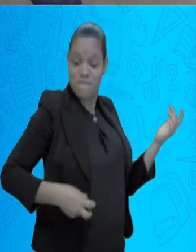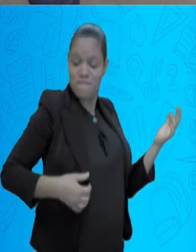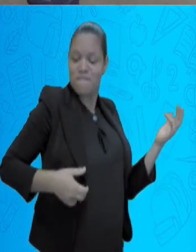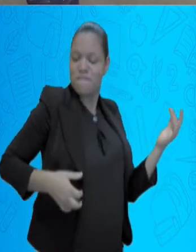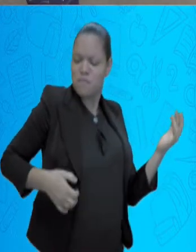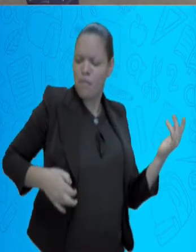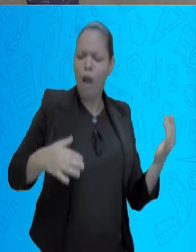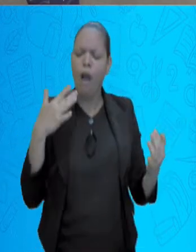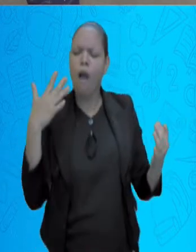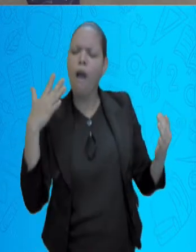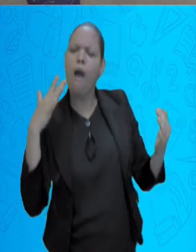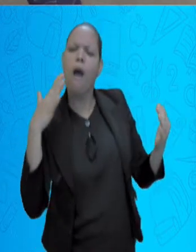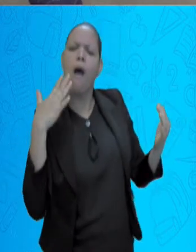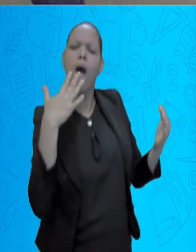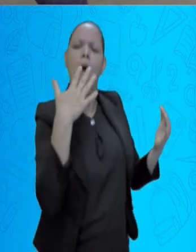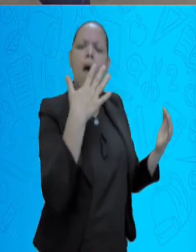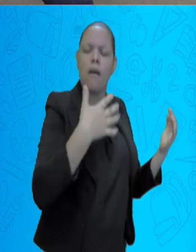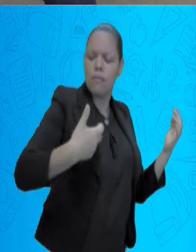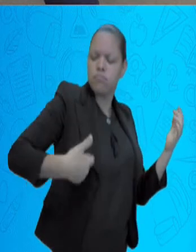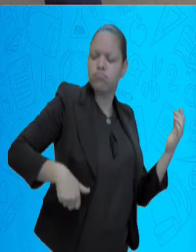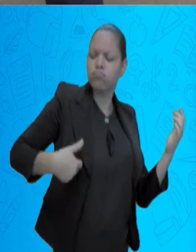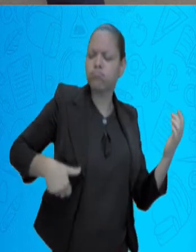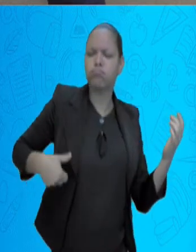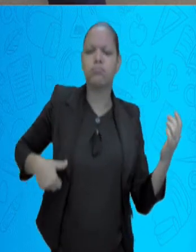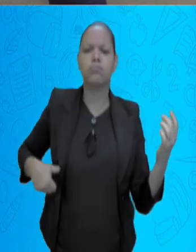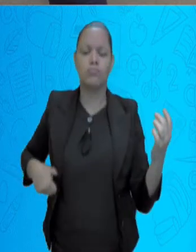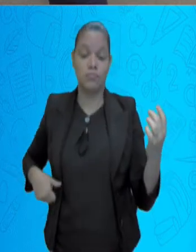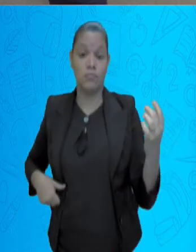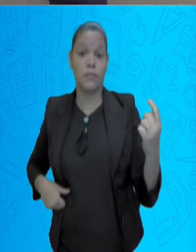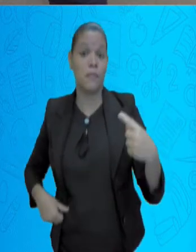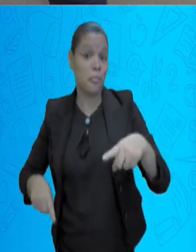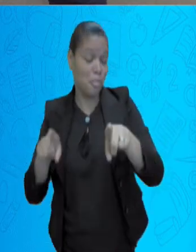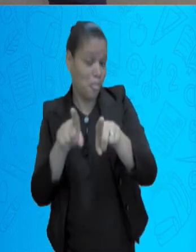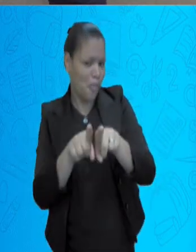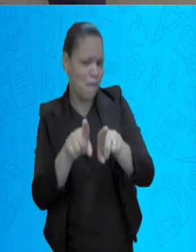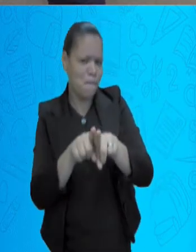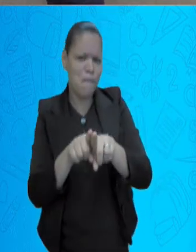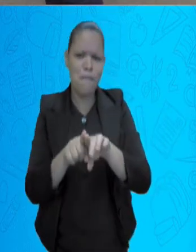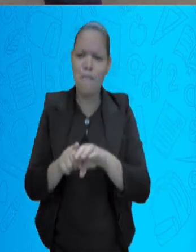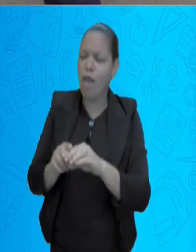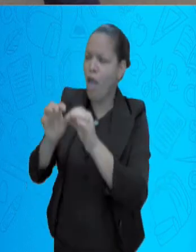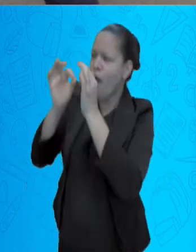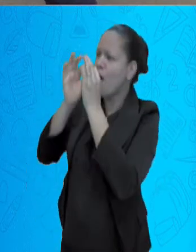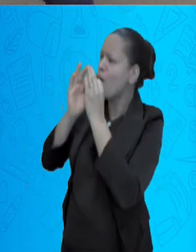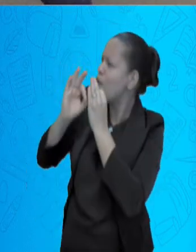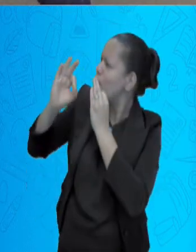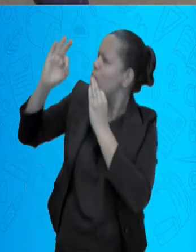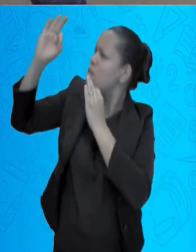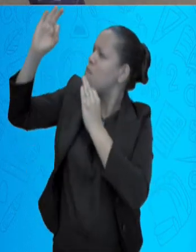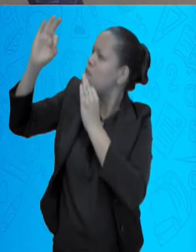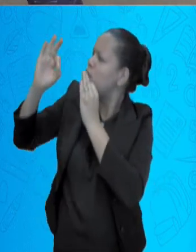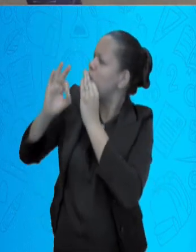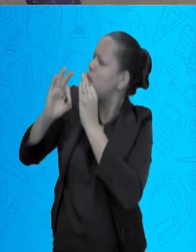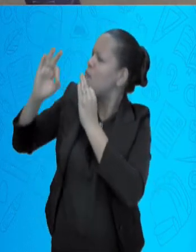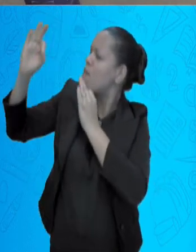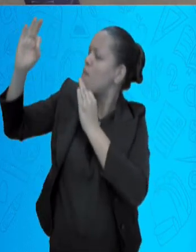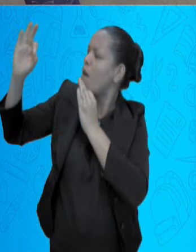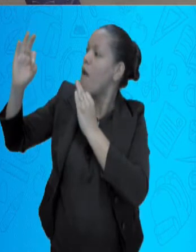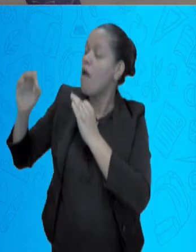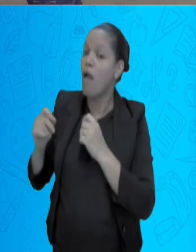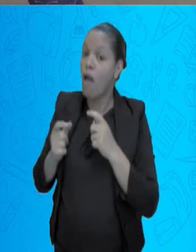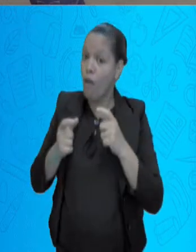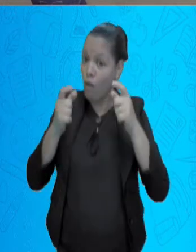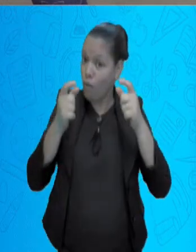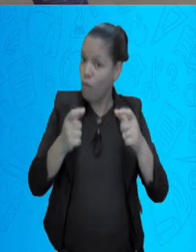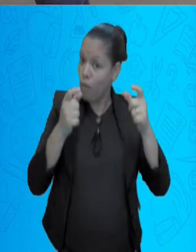cordas. O trompete, a gente percebe aqui no trompete o lugar de colocar a boca, né, que se